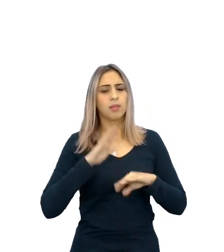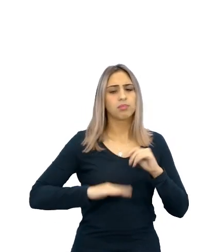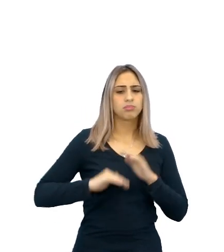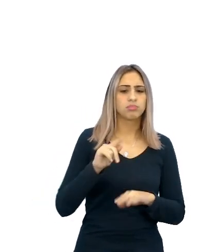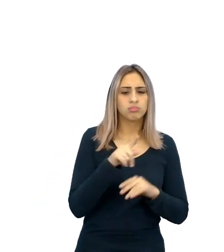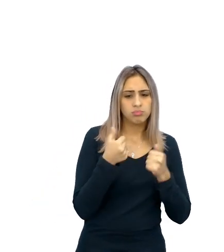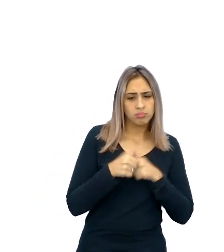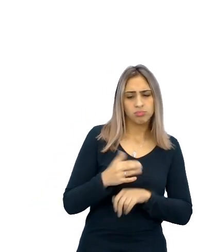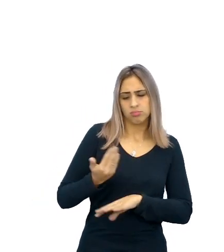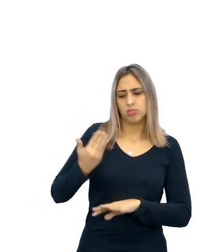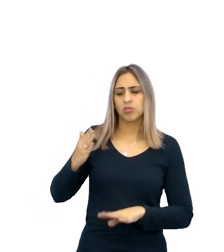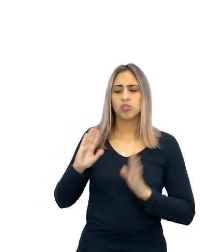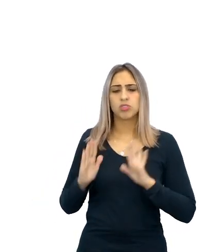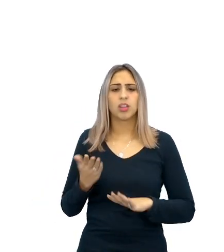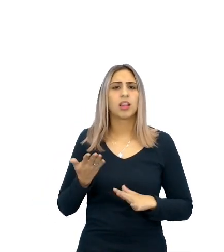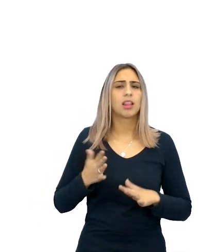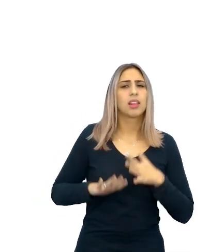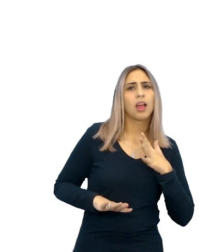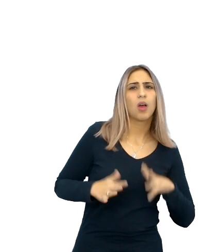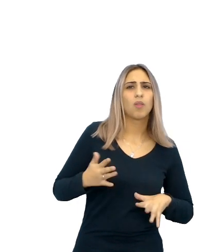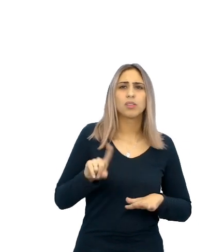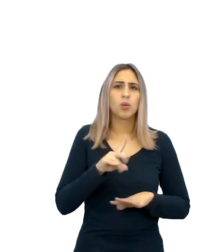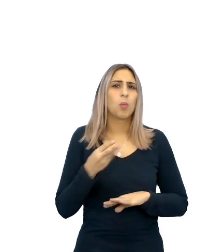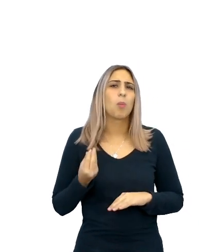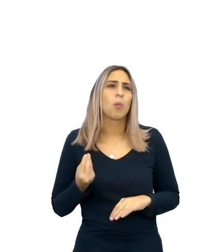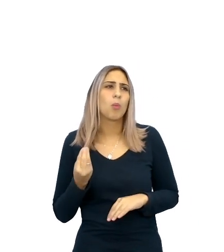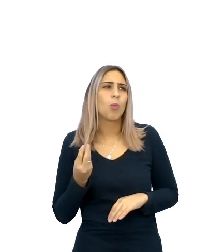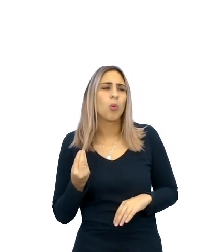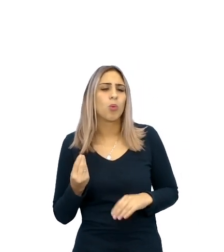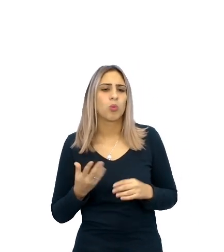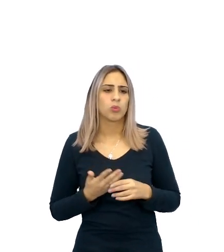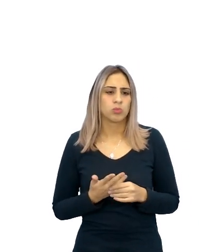foram, talvez não muito ainda